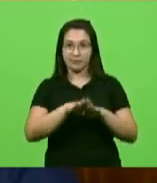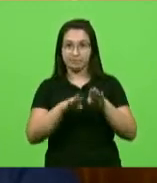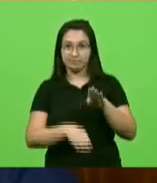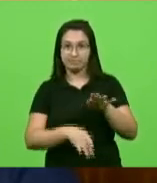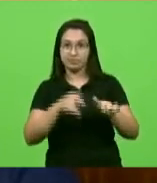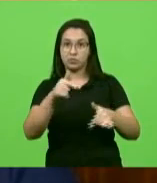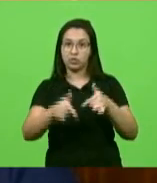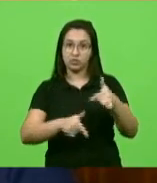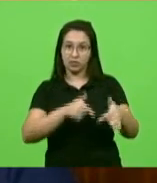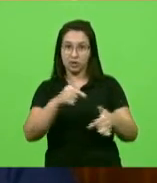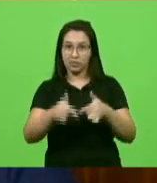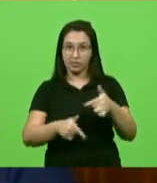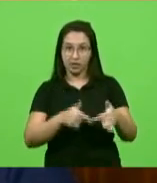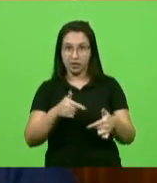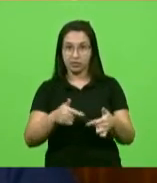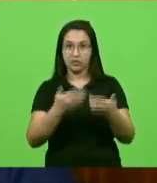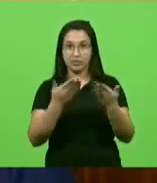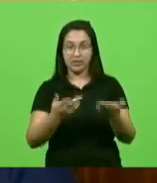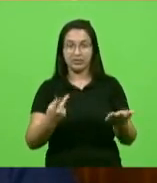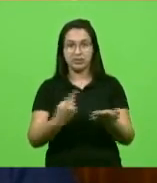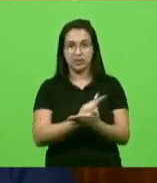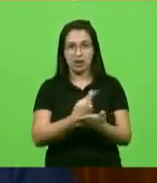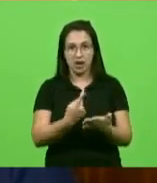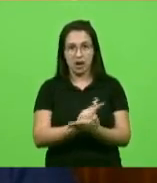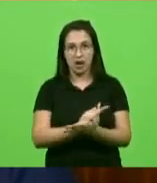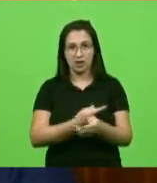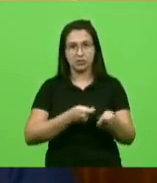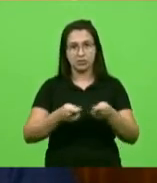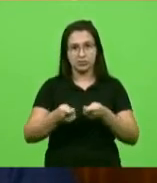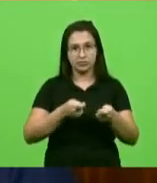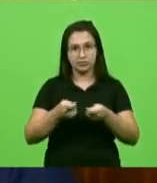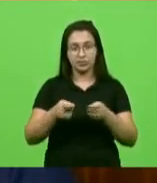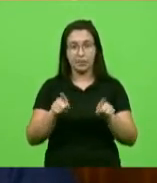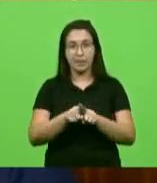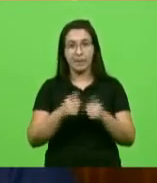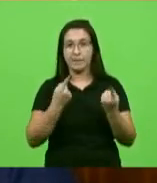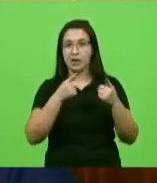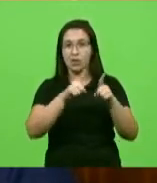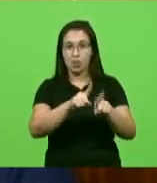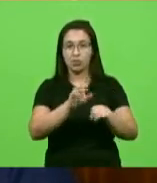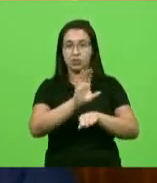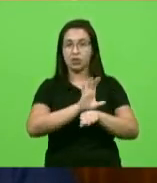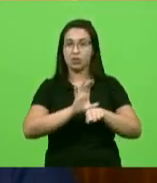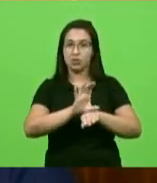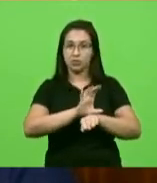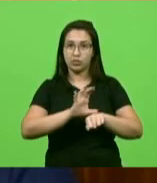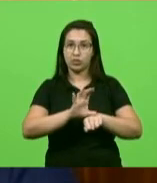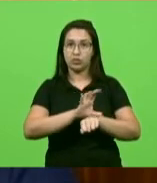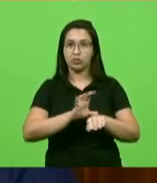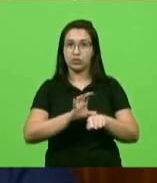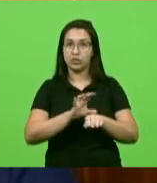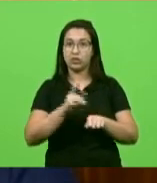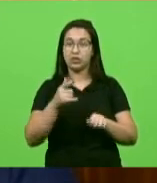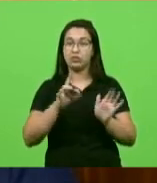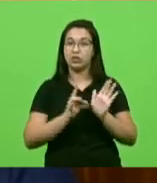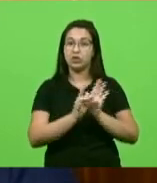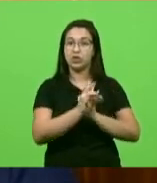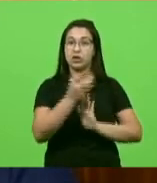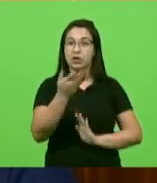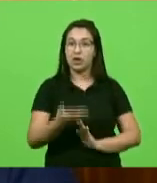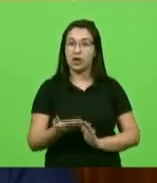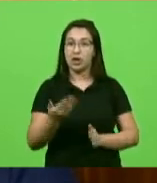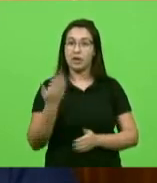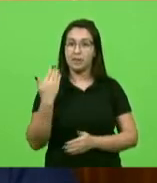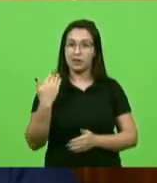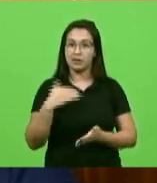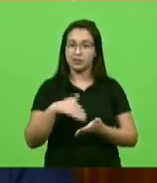subordinados envolvidos em delitos funcionais e prática de atos contrários à Constituição, com destaque para o ex-secretário da